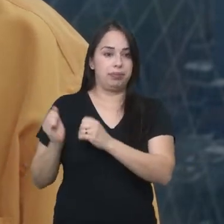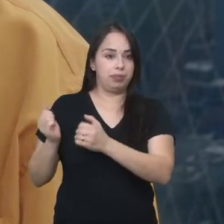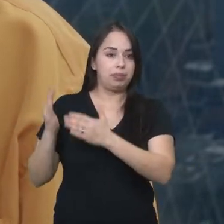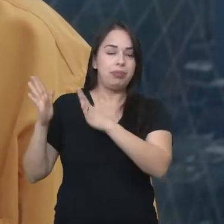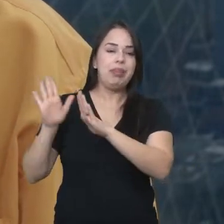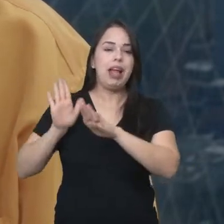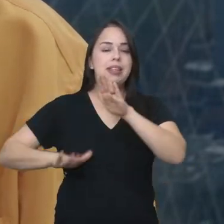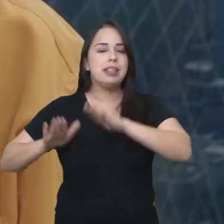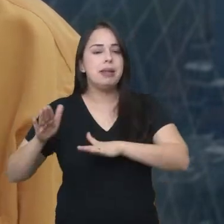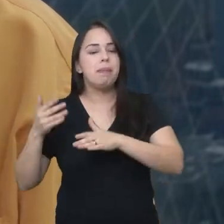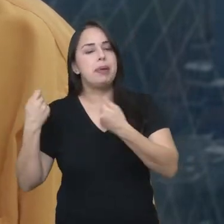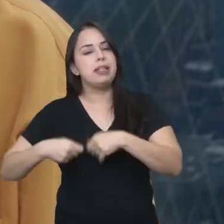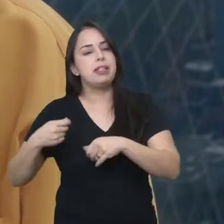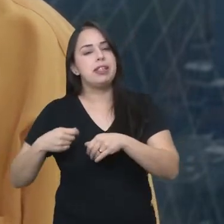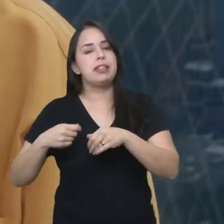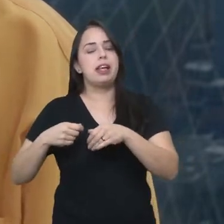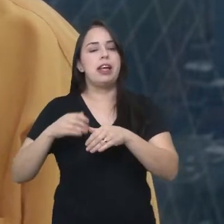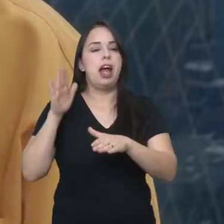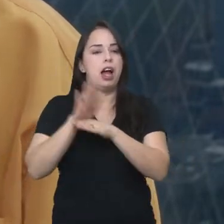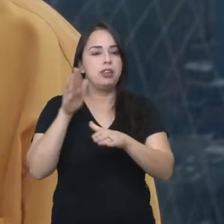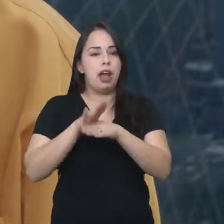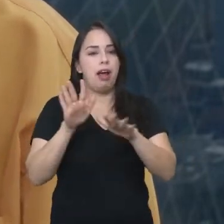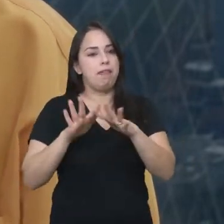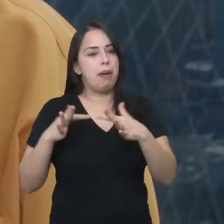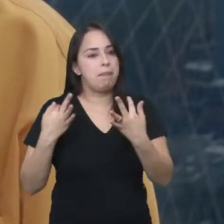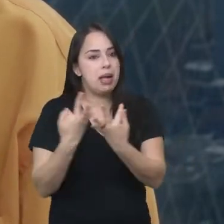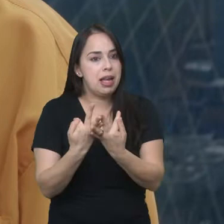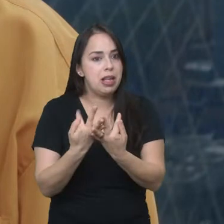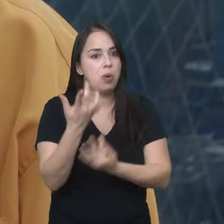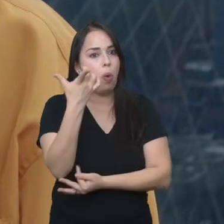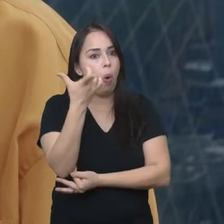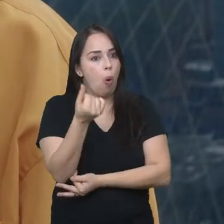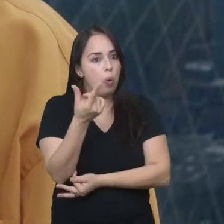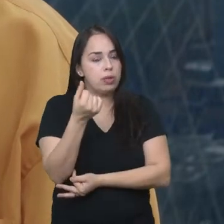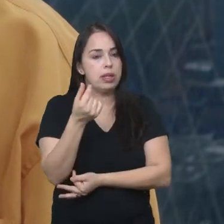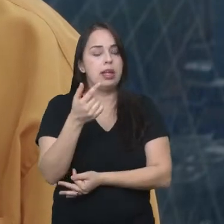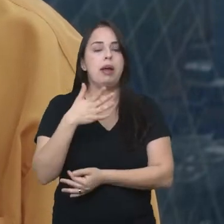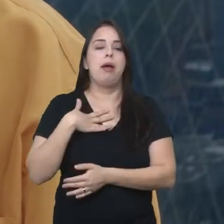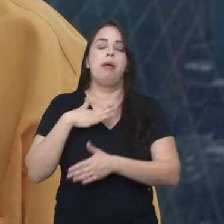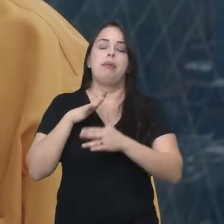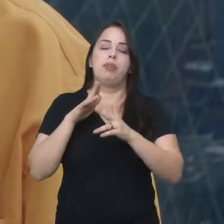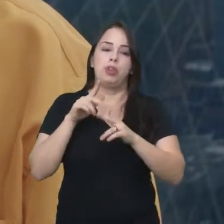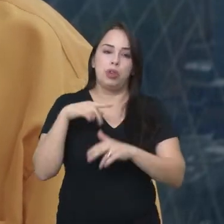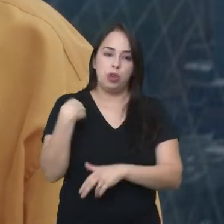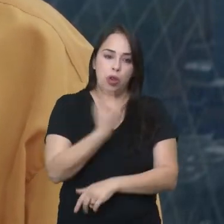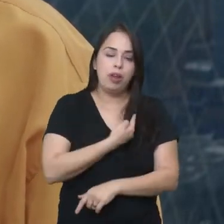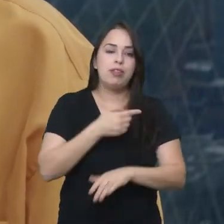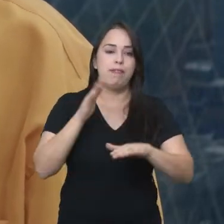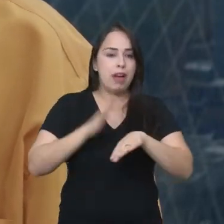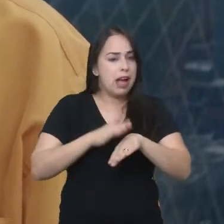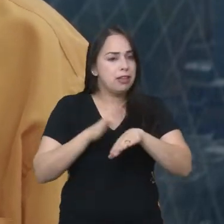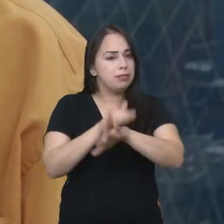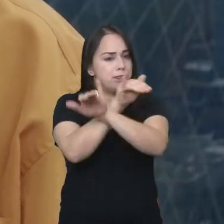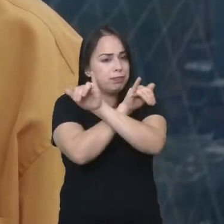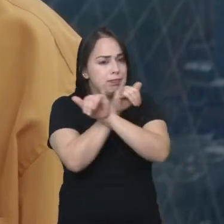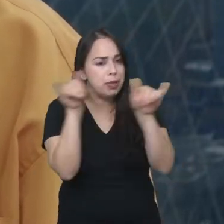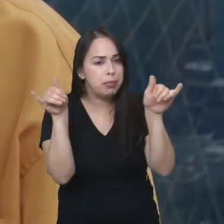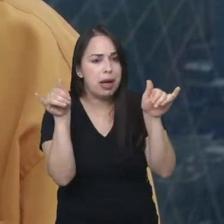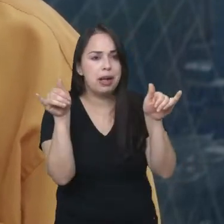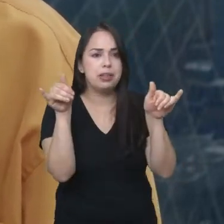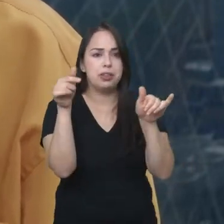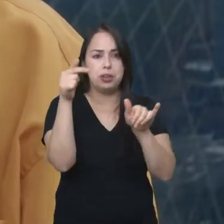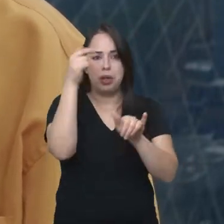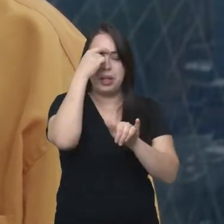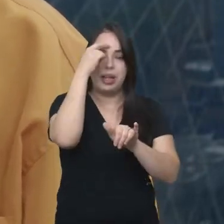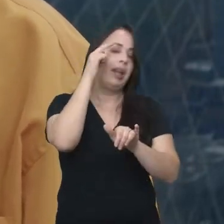ajudar a família, complementando renda, né? Por mais que existe uma conscientização, a gente faz um trabalho, existe hoje os